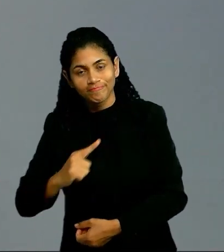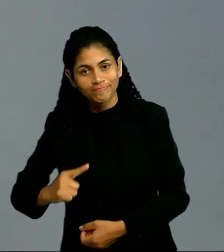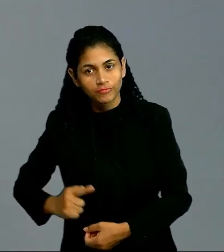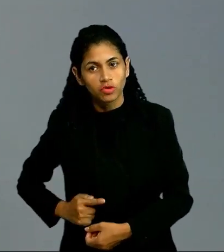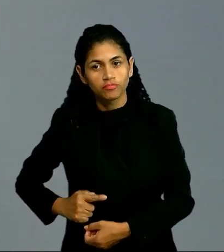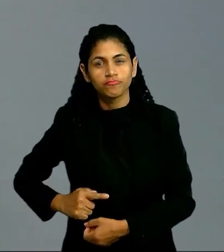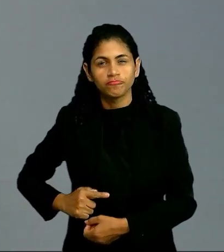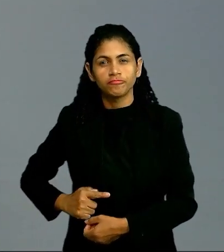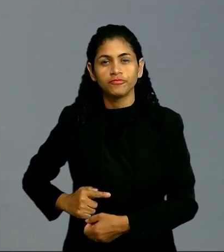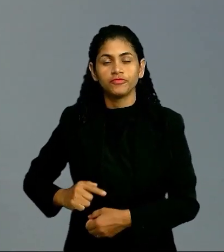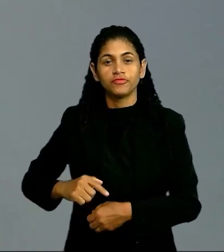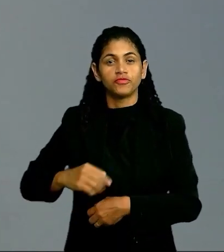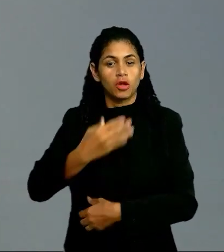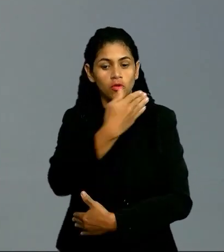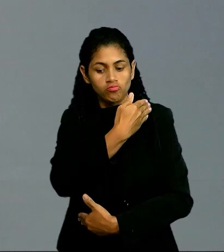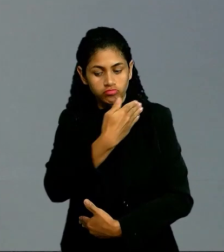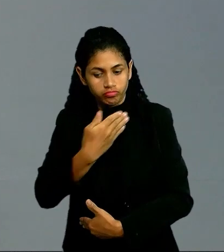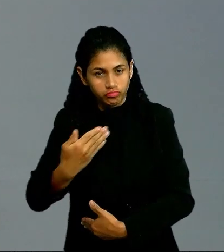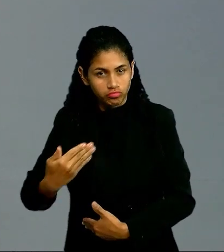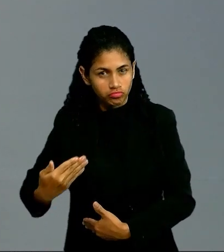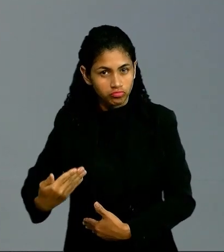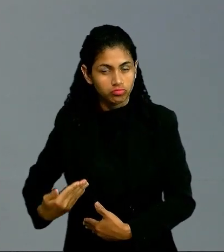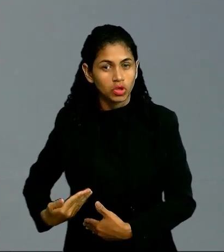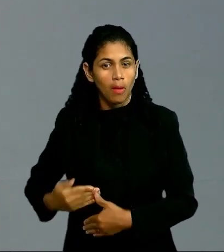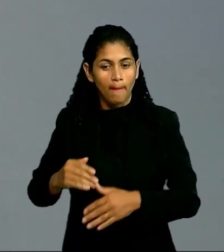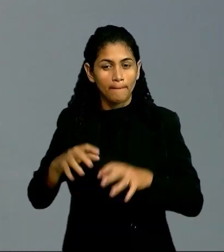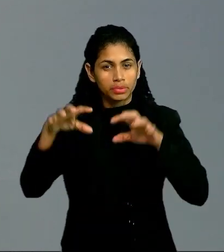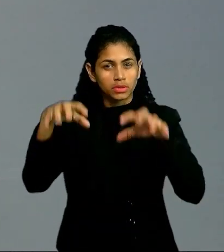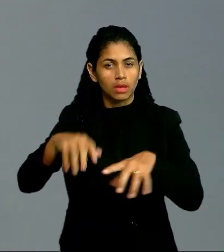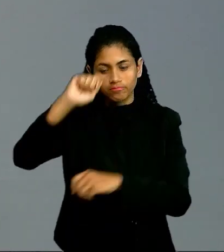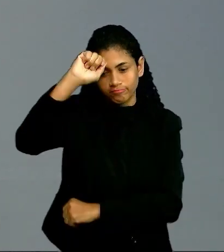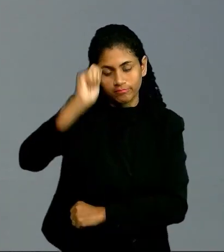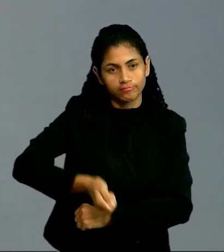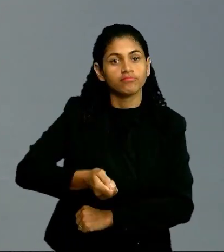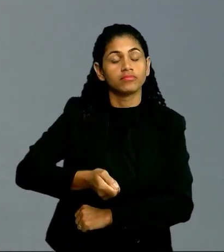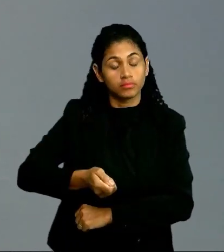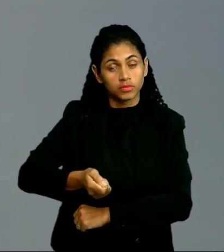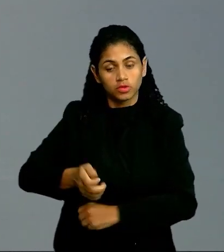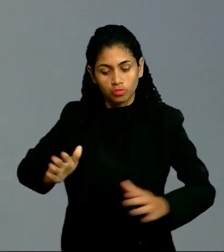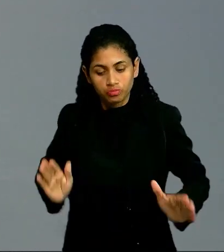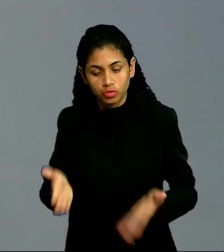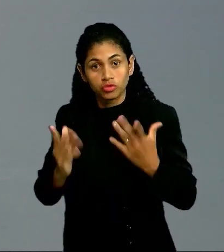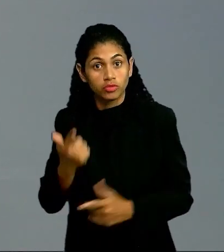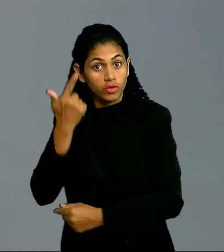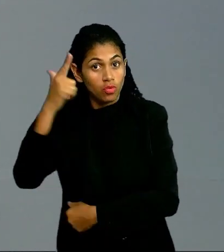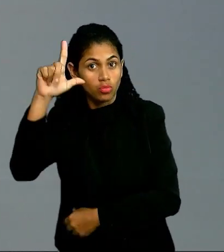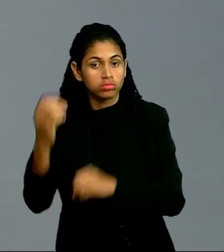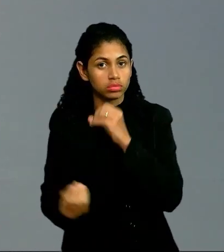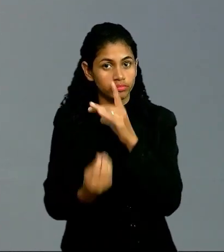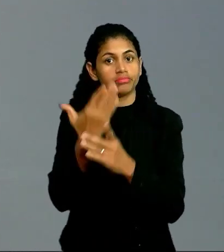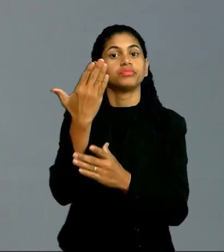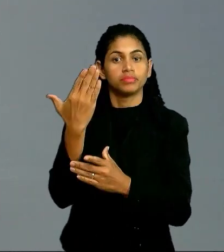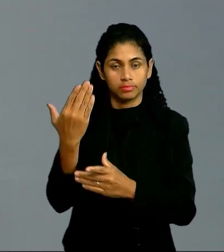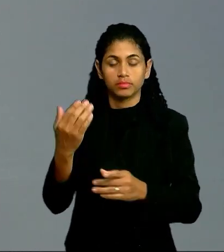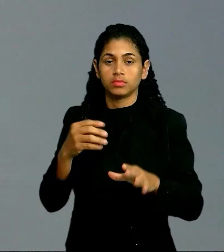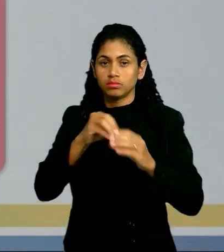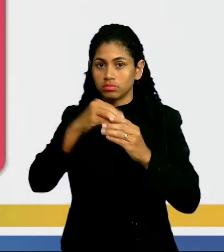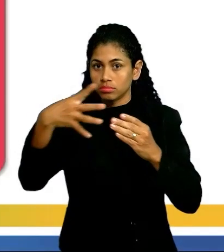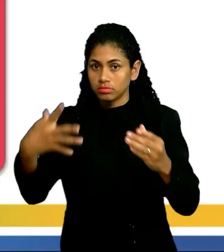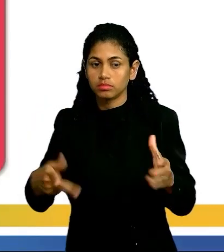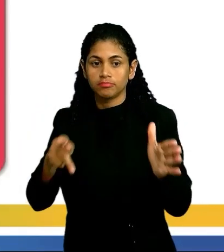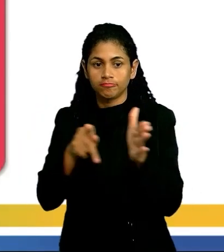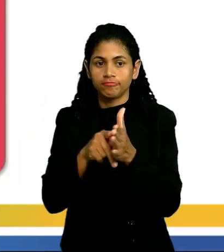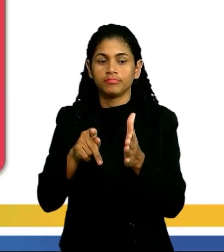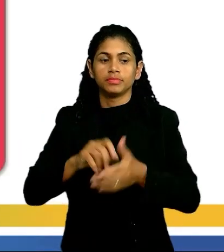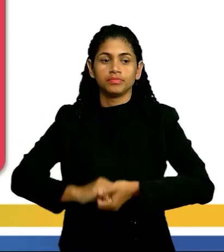verdade. E ele vai levar, né, à eclosão de outros que vão se inspirar nos seus ideais e nas suas características. Como você